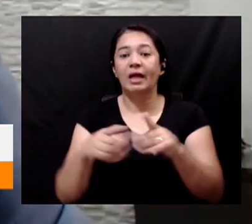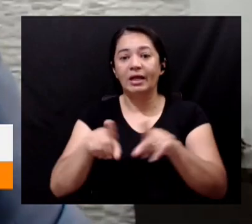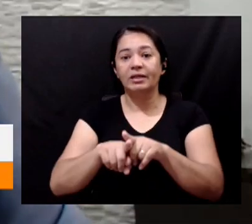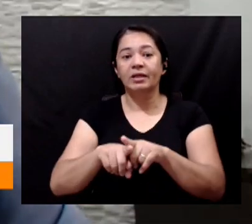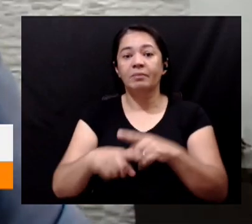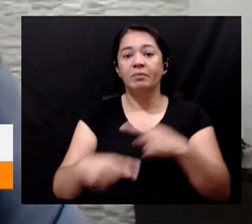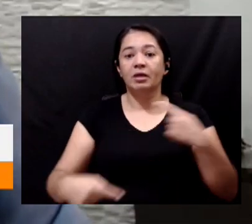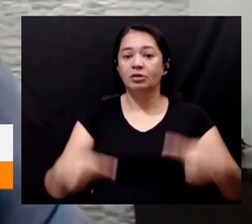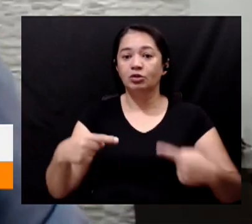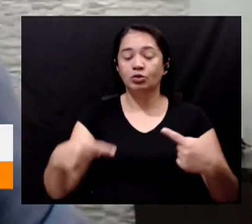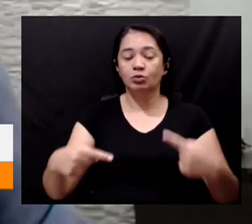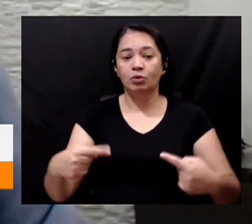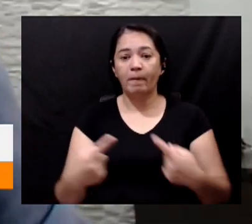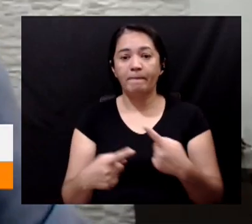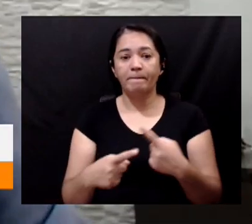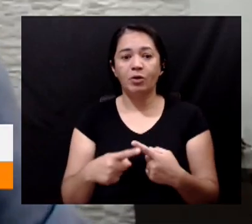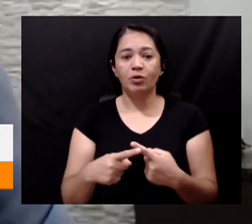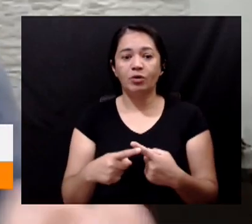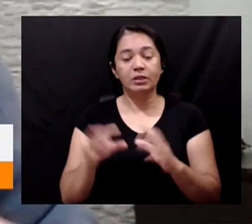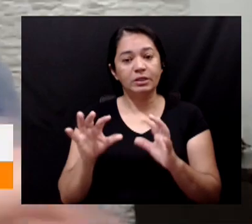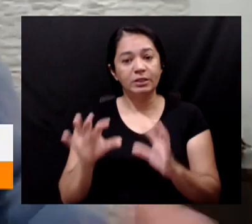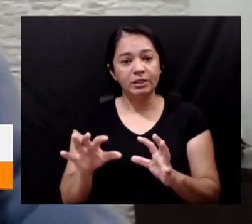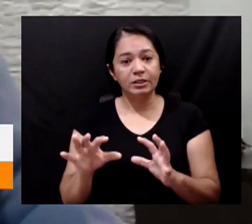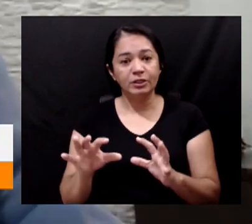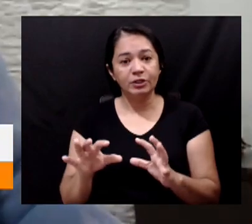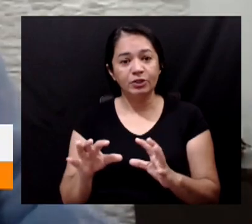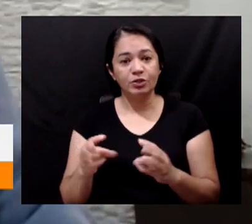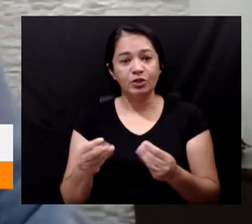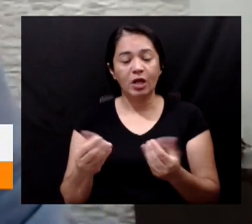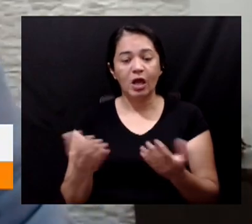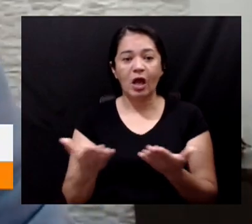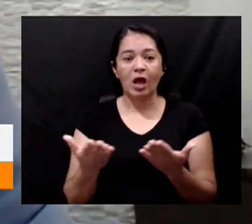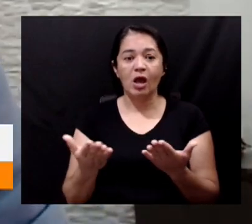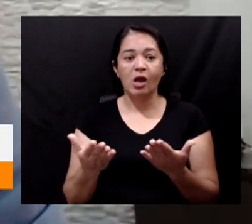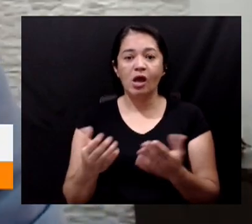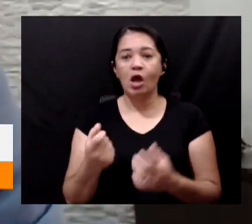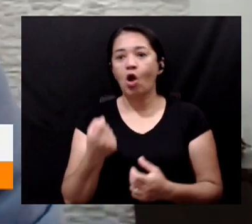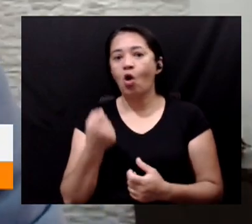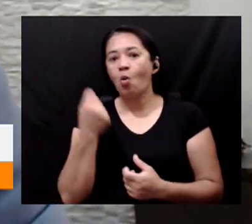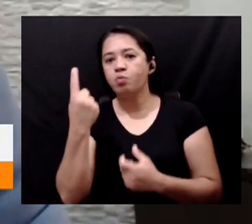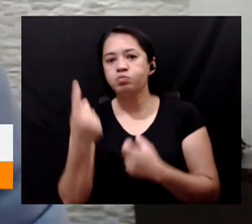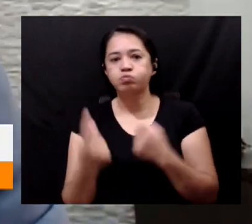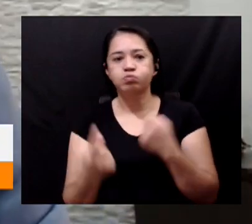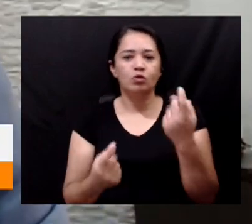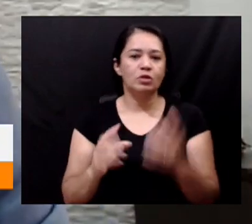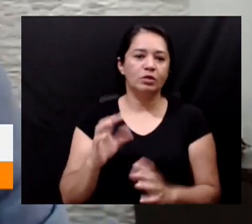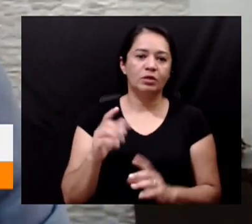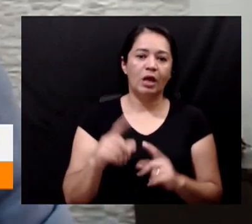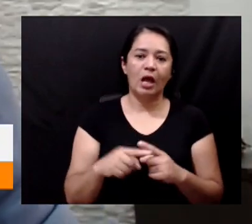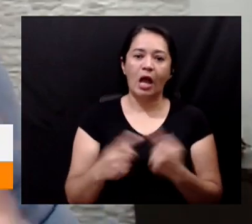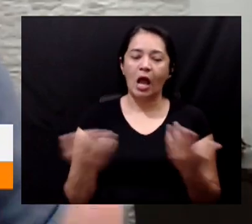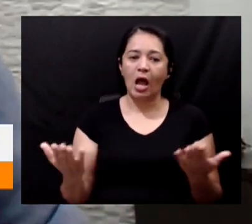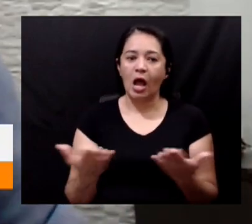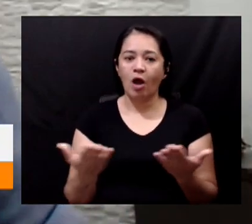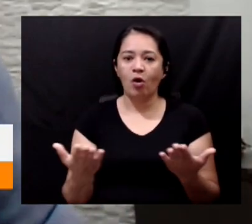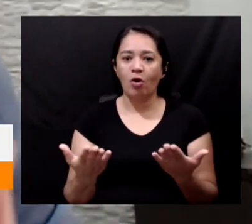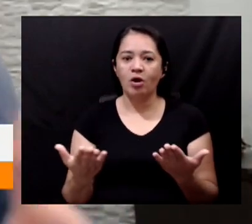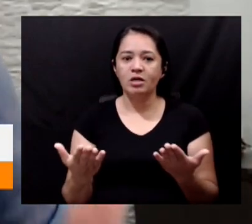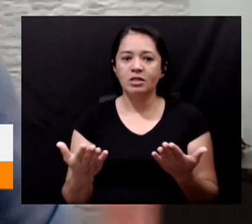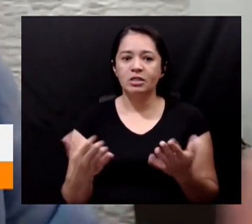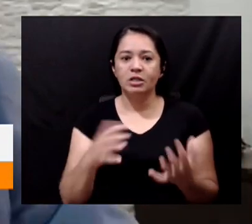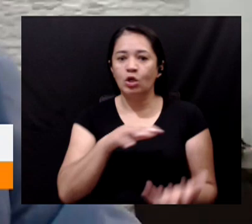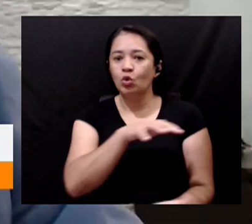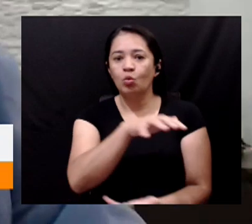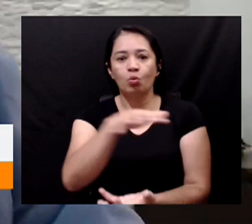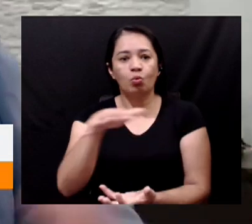uma situação que deixou de ser um caso ou outro, né? Deixou de ser uma questão singular. É algo que está popularizando